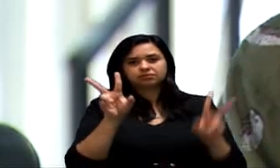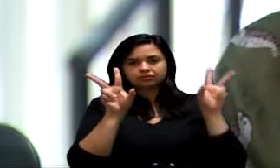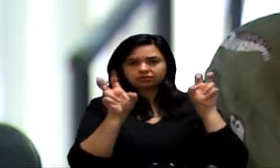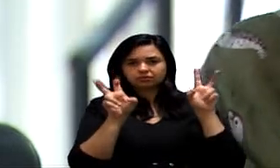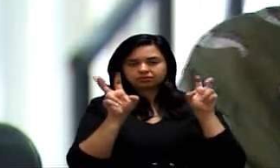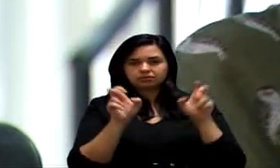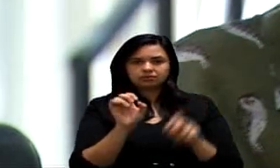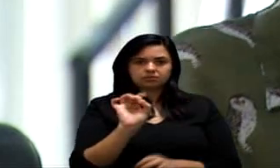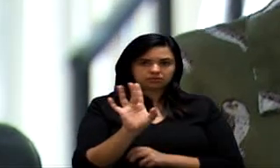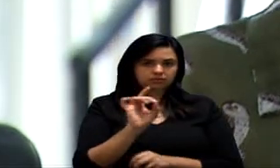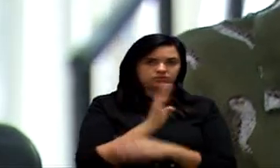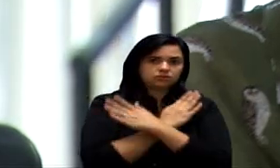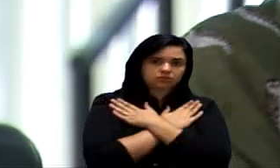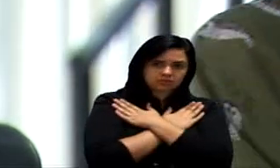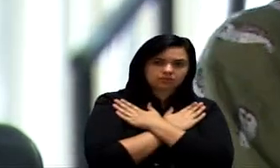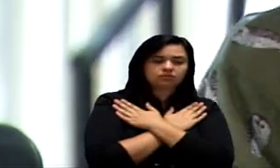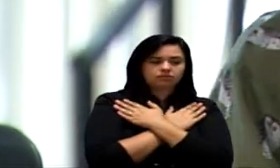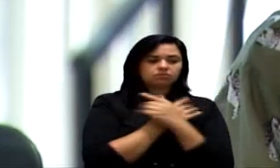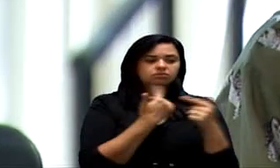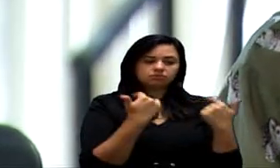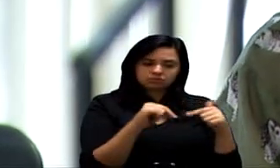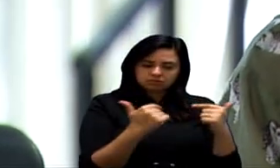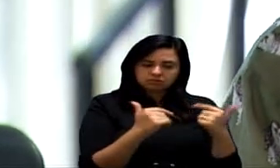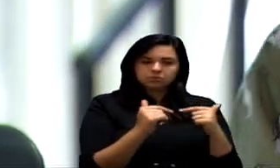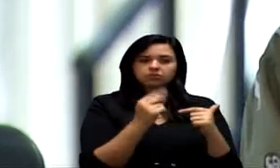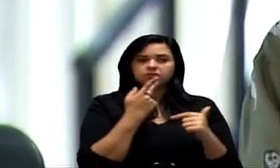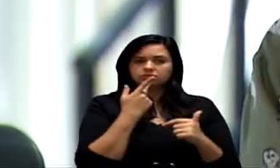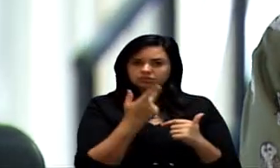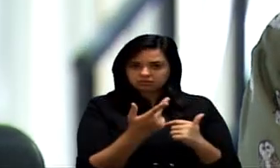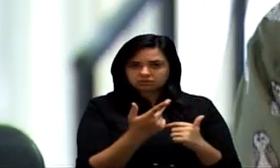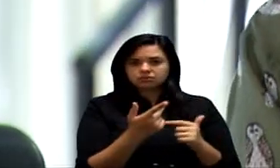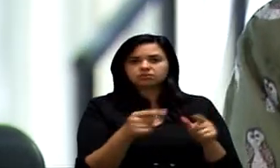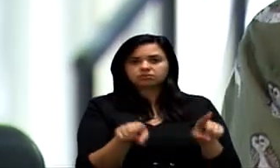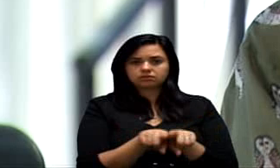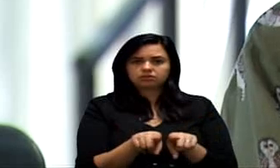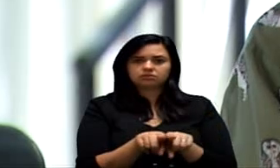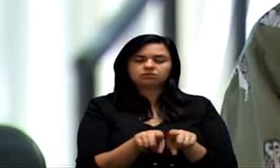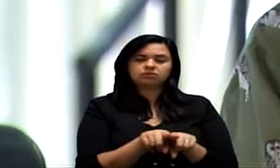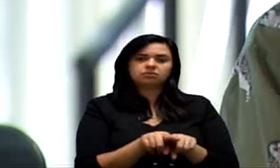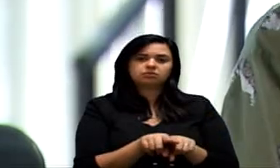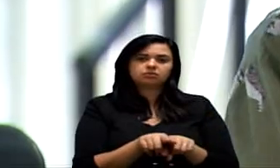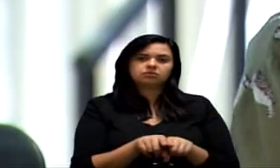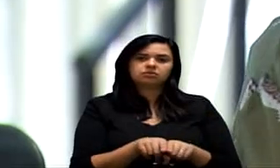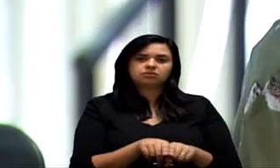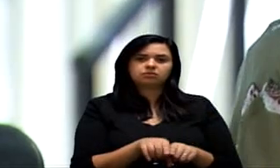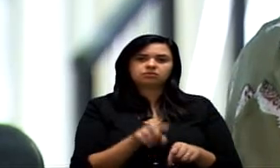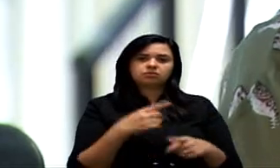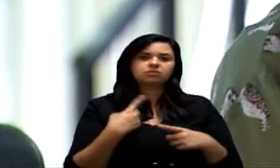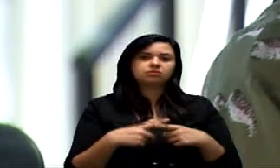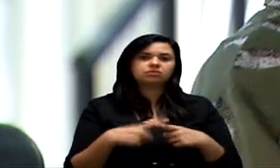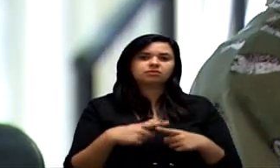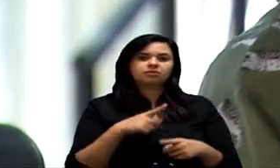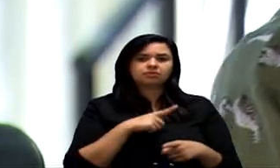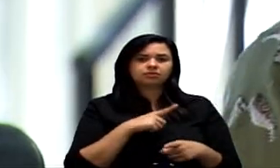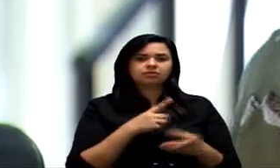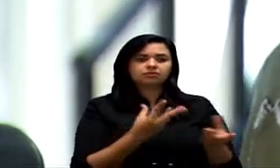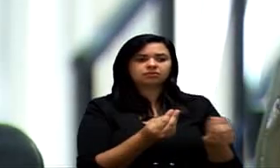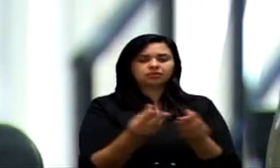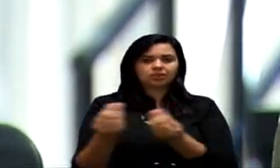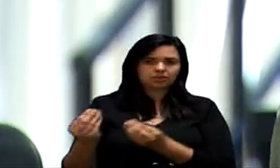sobre o cemitério, os serviços, né, que o senhor coloca aqui prestados no cemitério, porque a gente tem várias